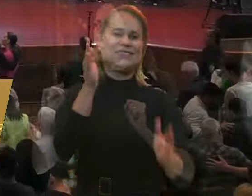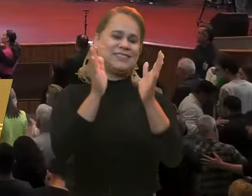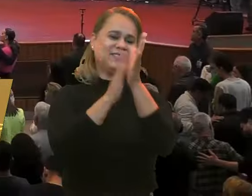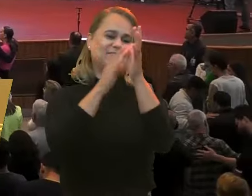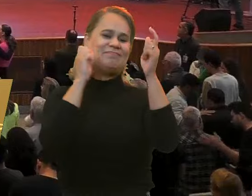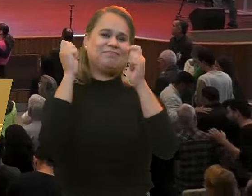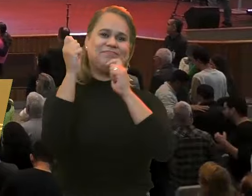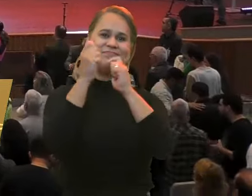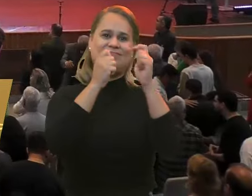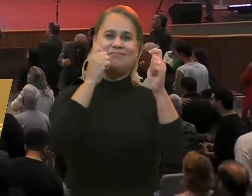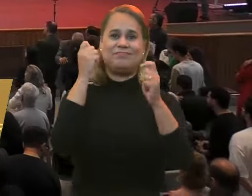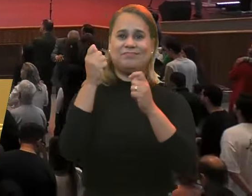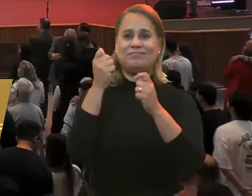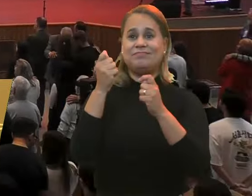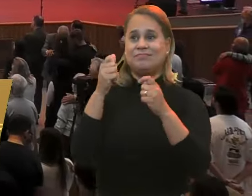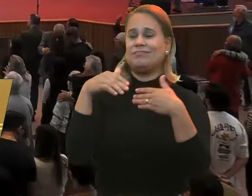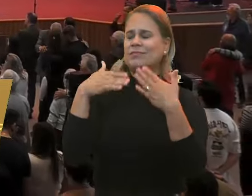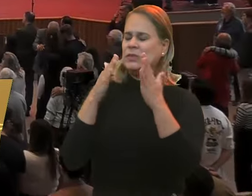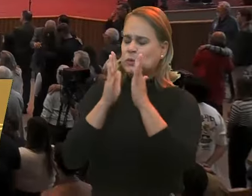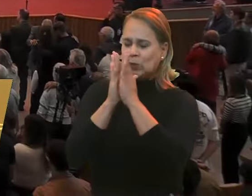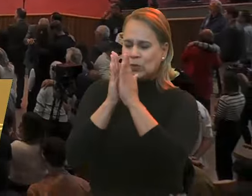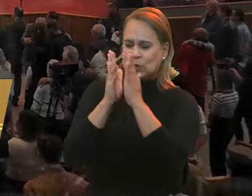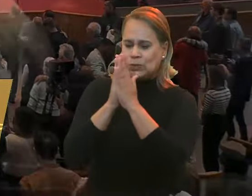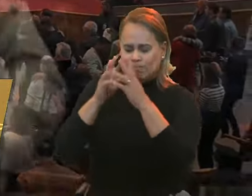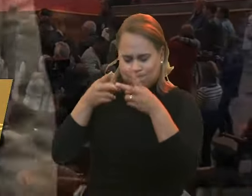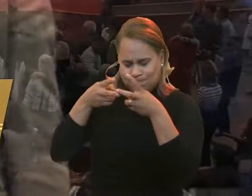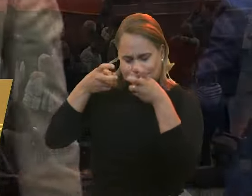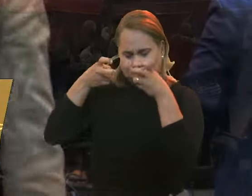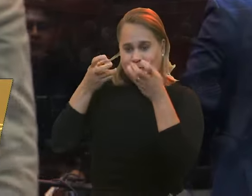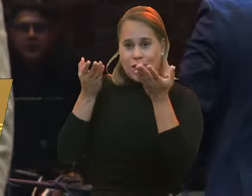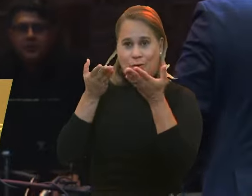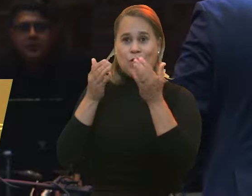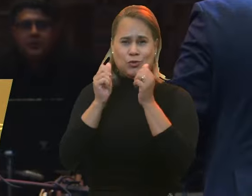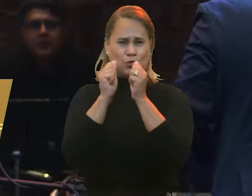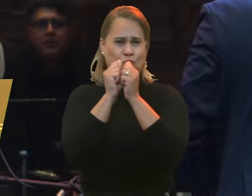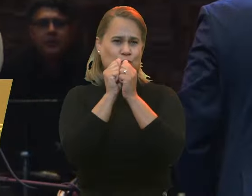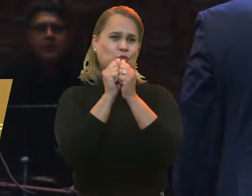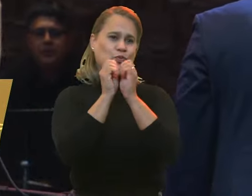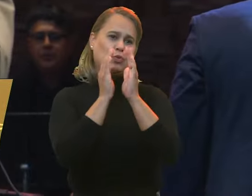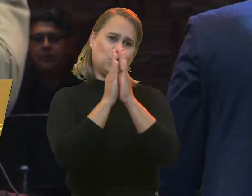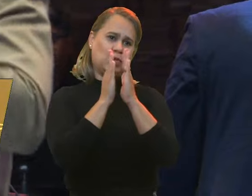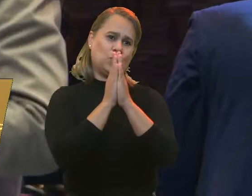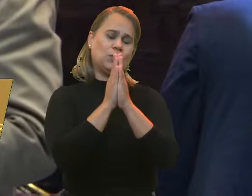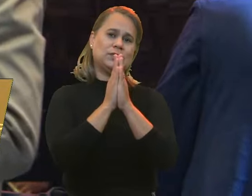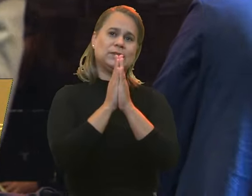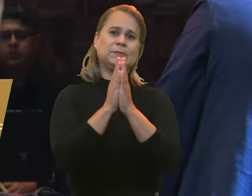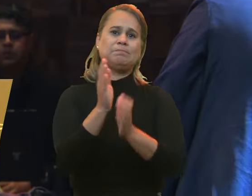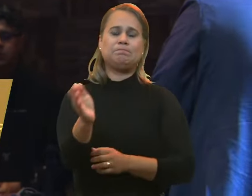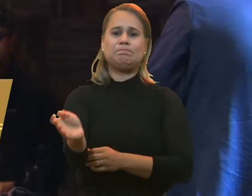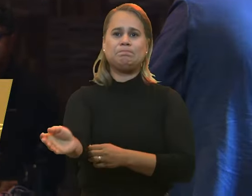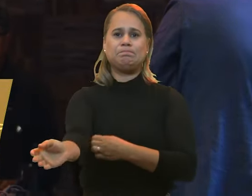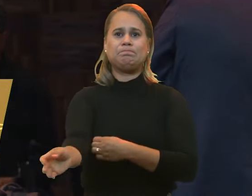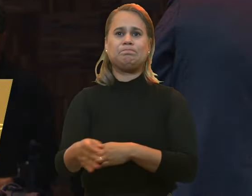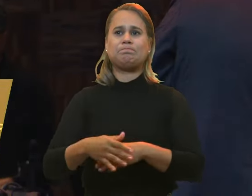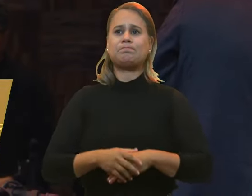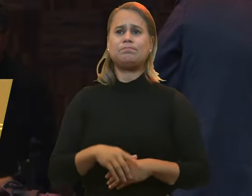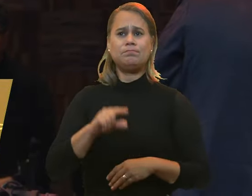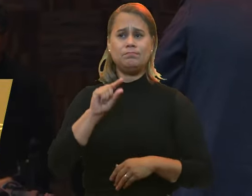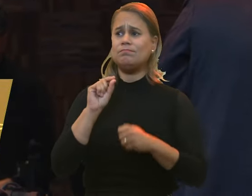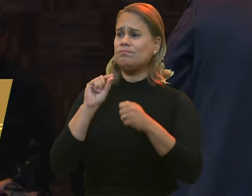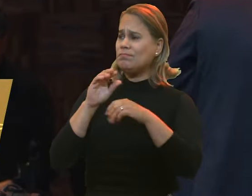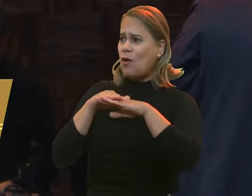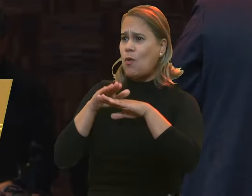O Senhor está ouvindo a sua oração hoje. E agora a gente vai orar junto. Então eu queria que você fechasse o seu olho e você fizesse essa